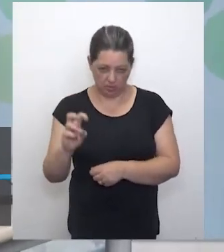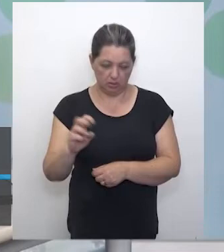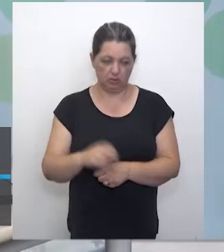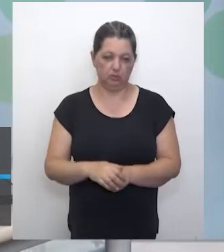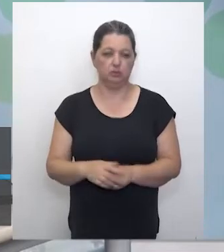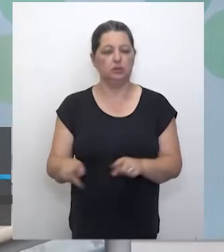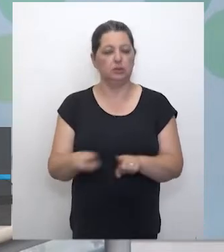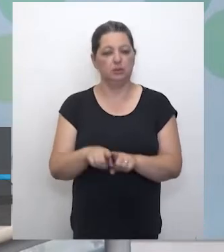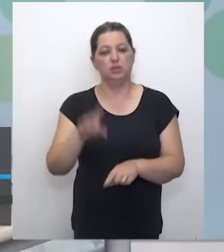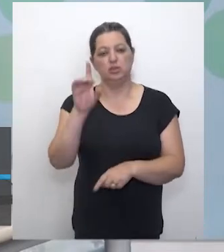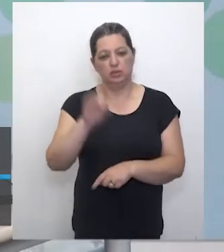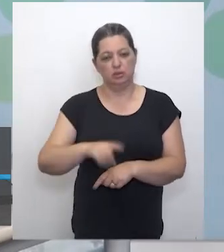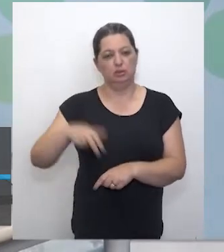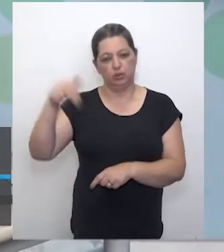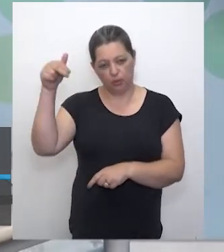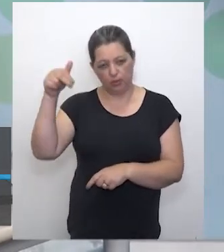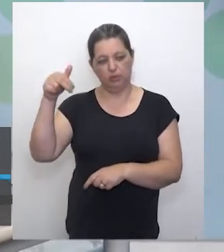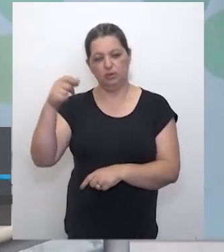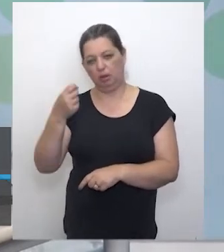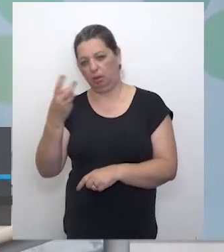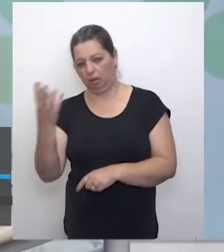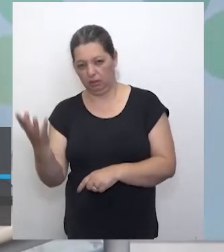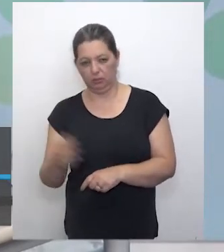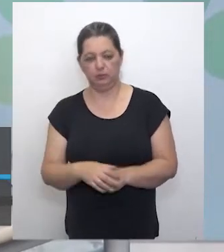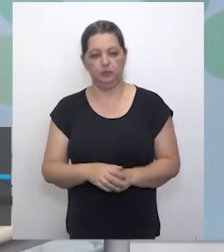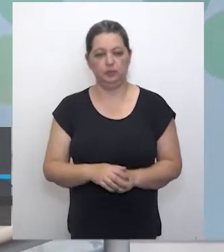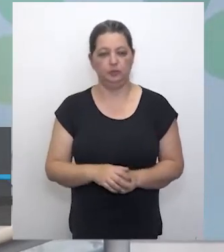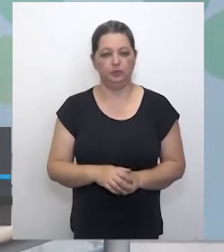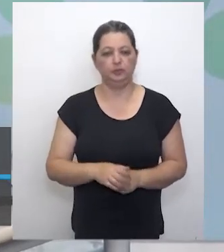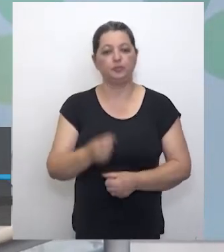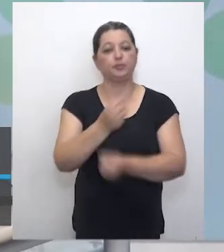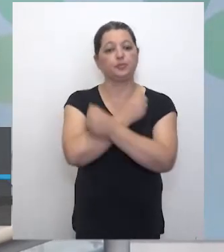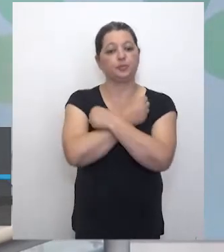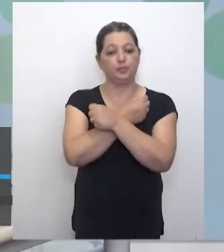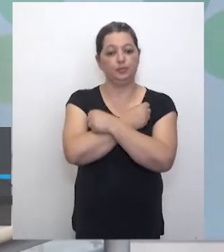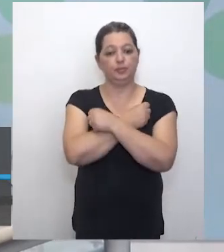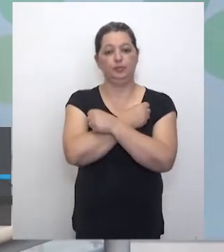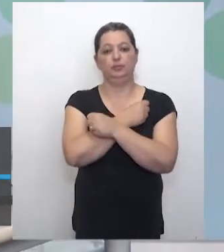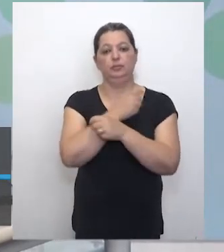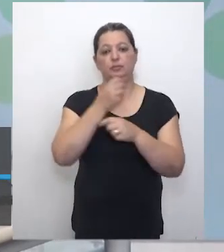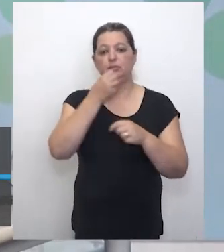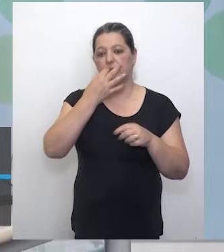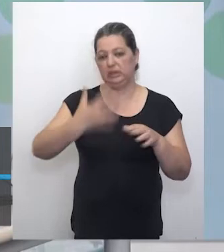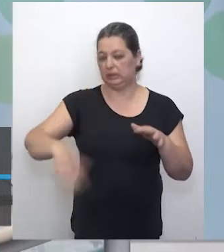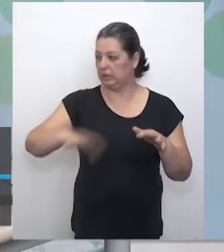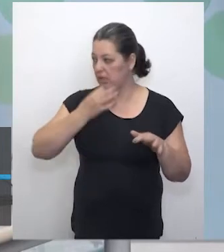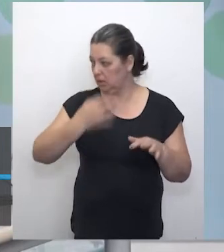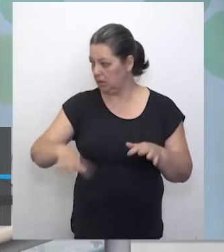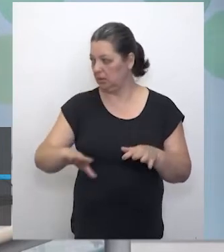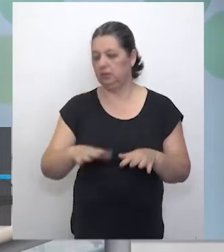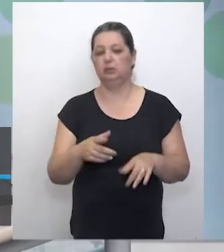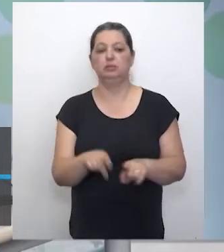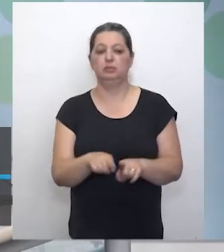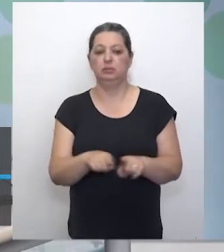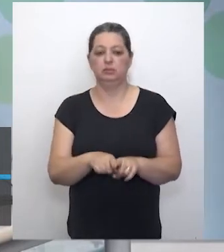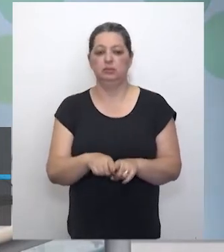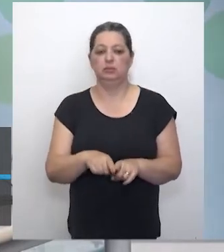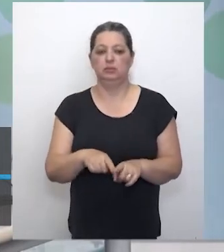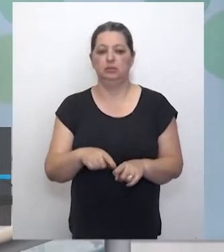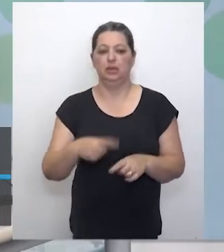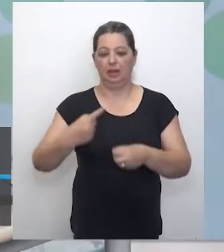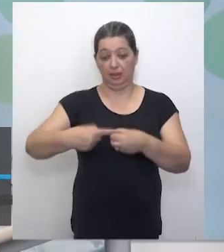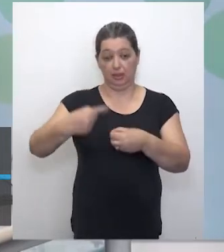diretoria norte, norte 1, 2, 3 e assim vai. E quero mandar um abraço pro pessoal de Santos, Ubatuba, São Sebastião, pessoal do